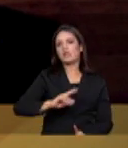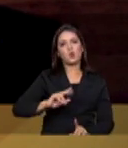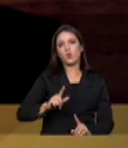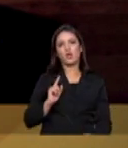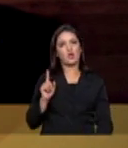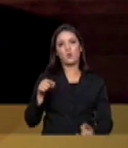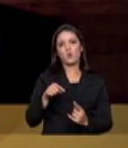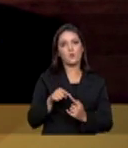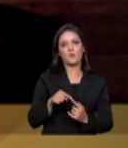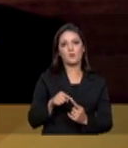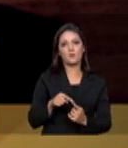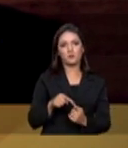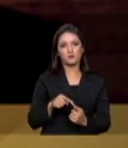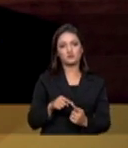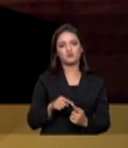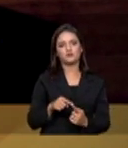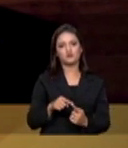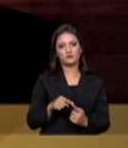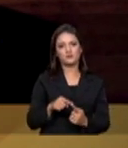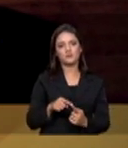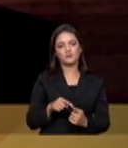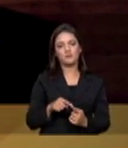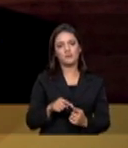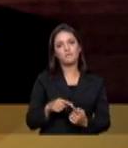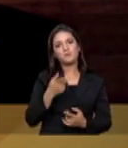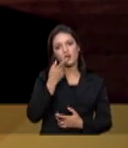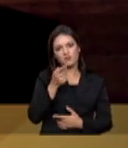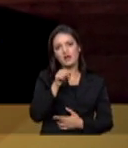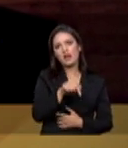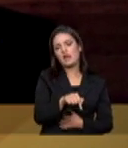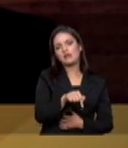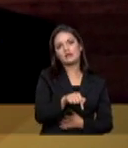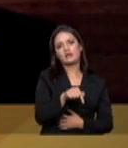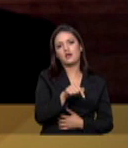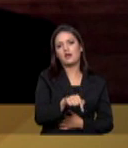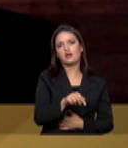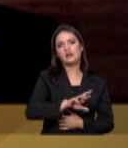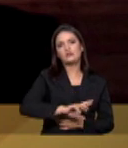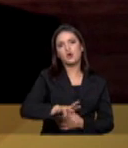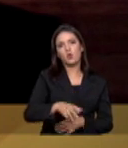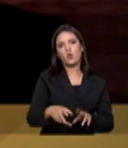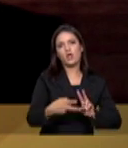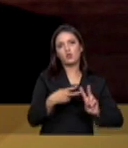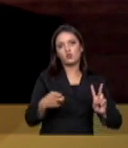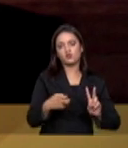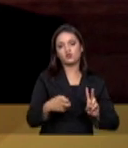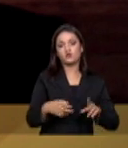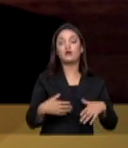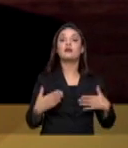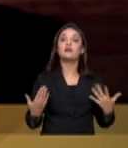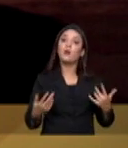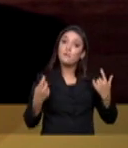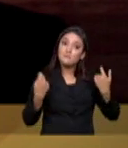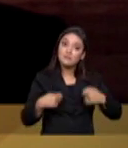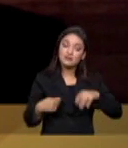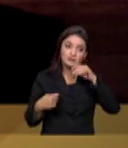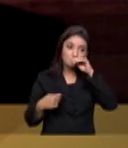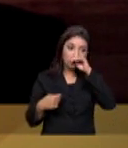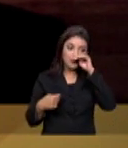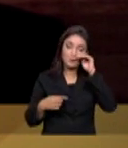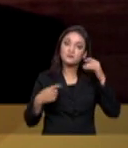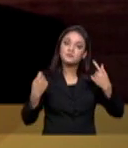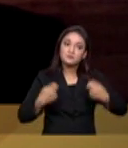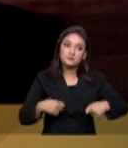suficiente apontar que aquela terra não ser indígena então necessário